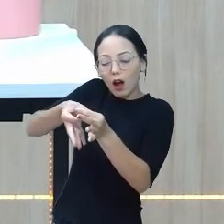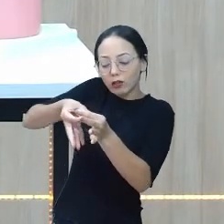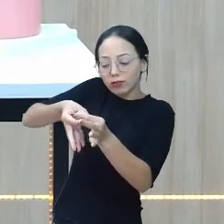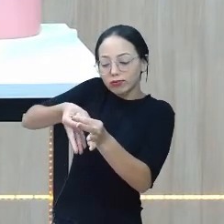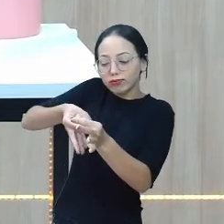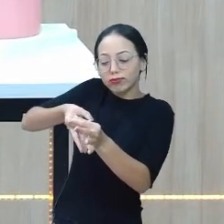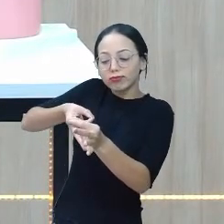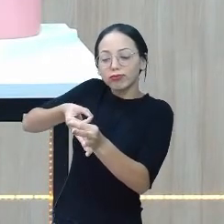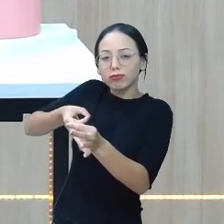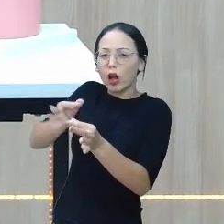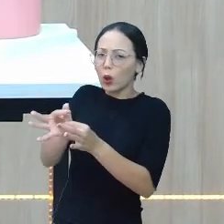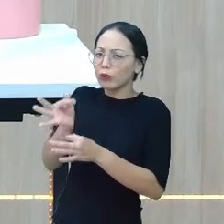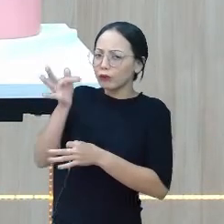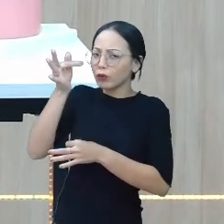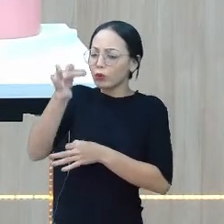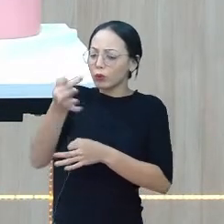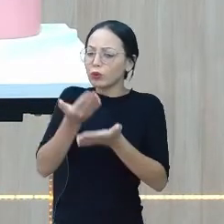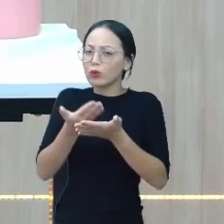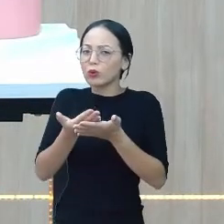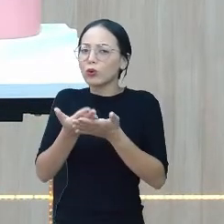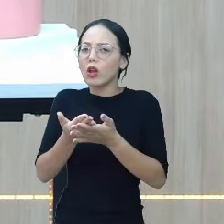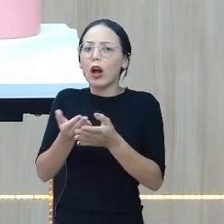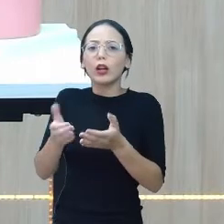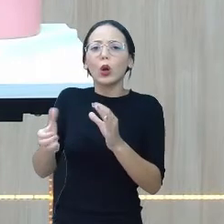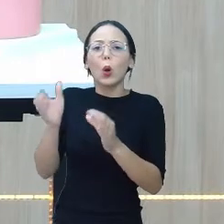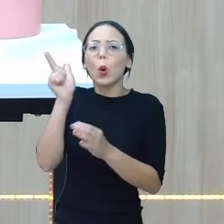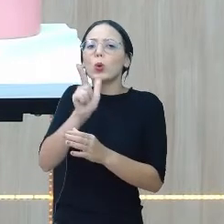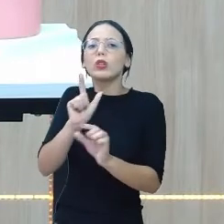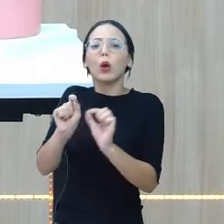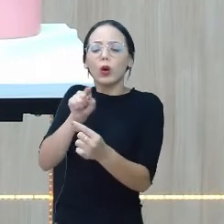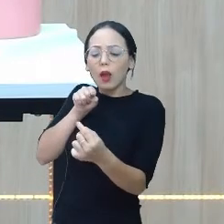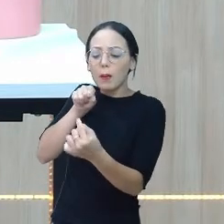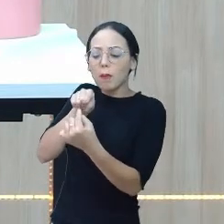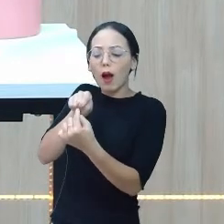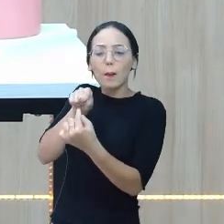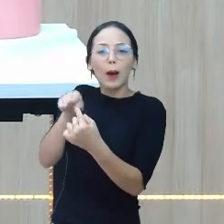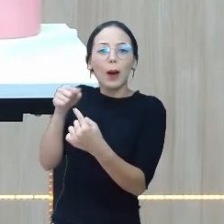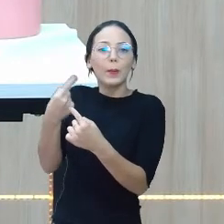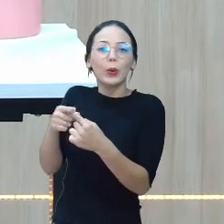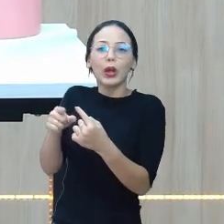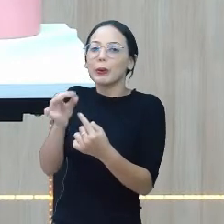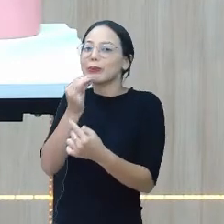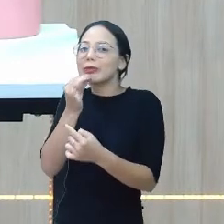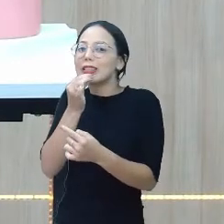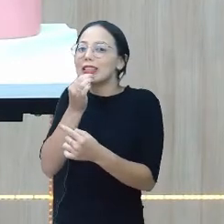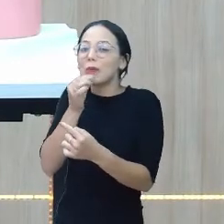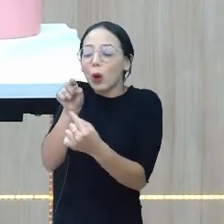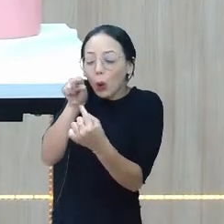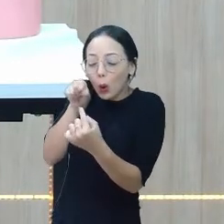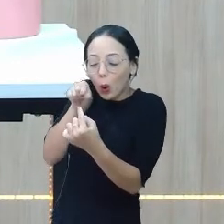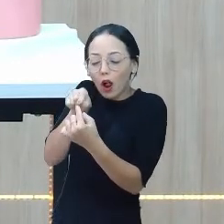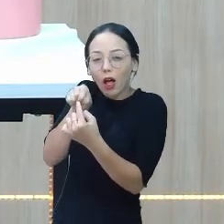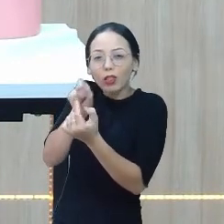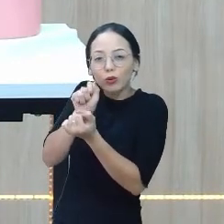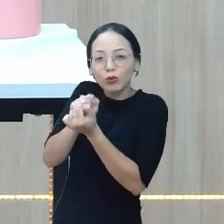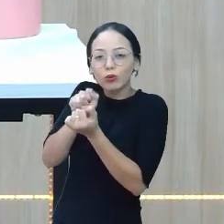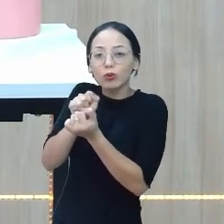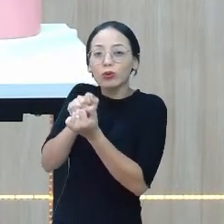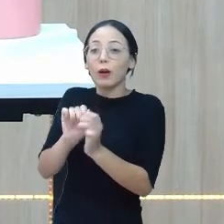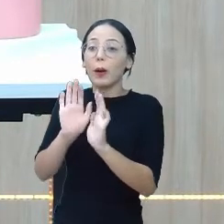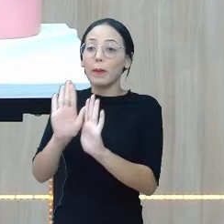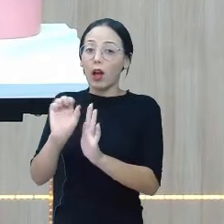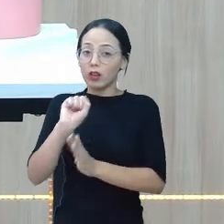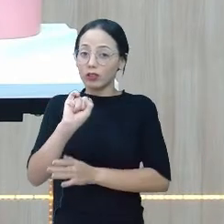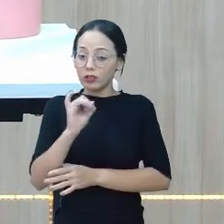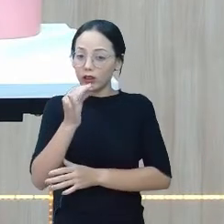que futuramente nós vamos estudar, que faz essa comunicação, porque ela não tem espaço intercelular. Mas se a célula